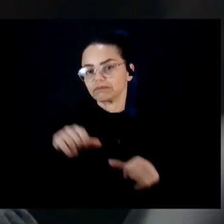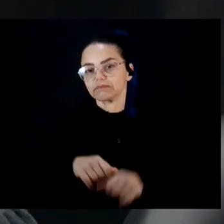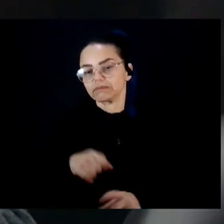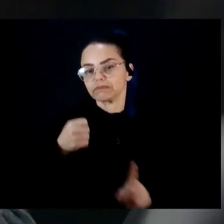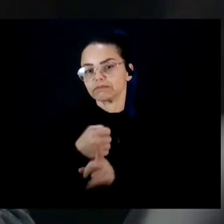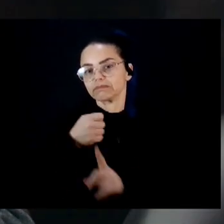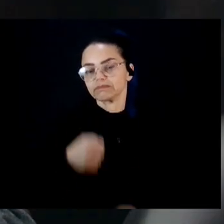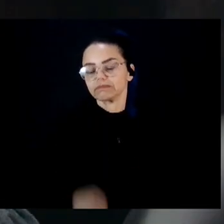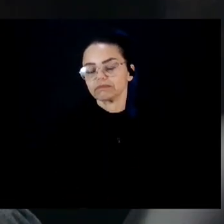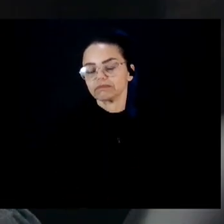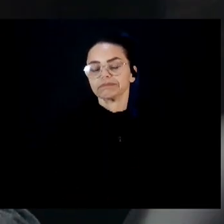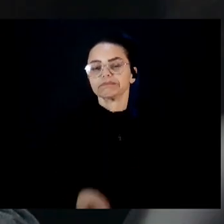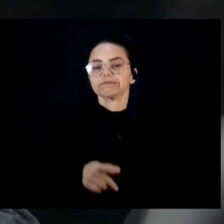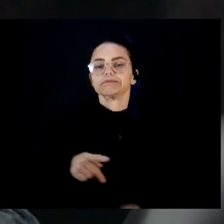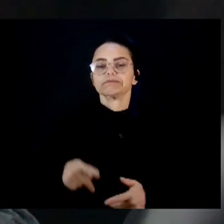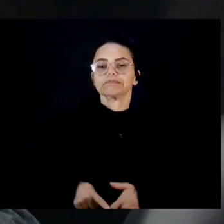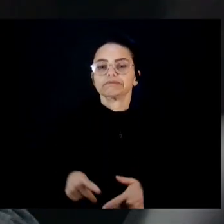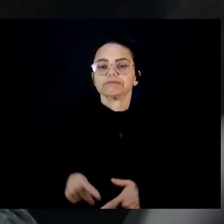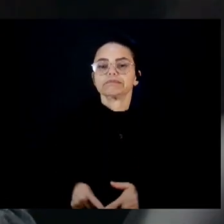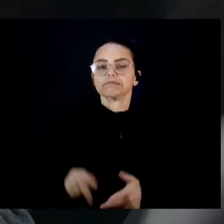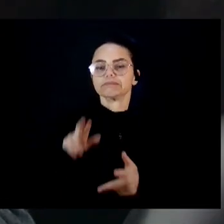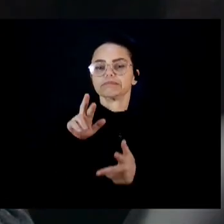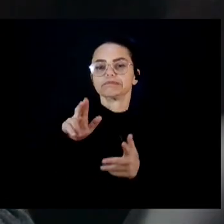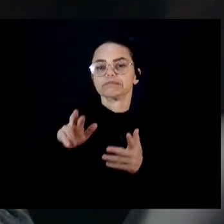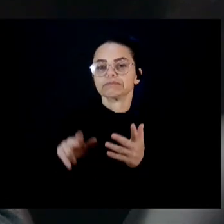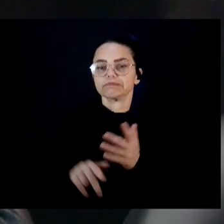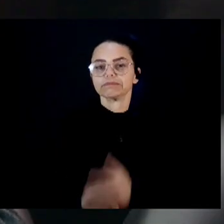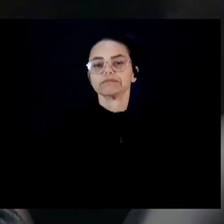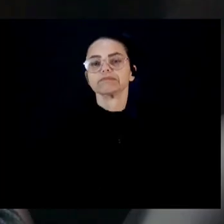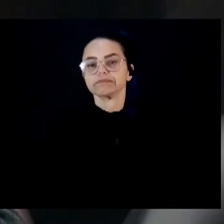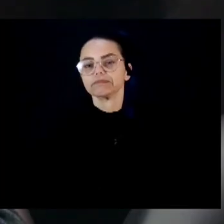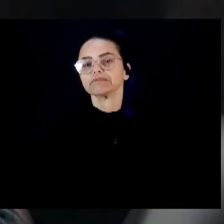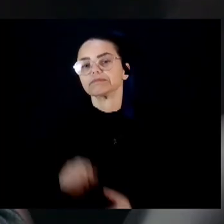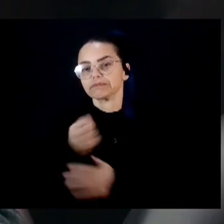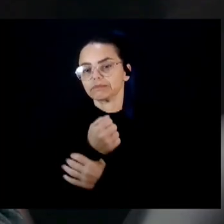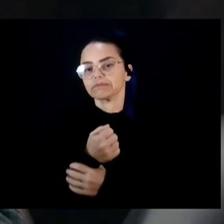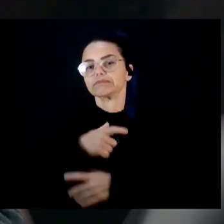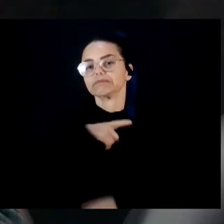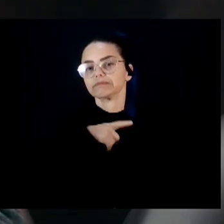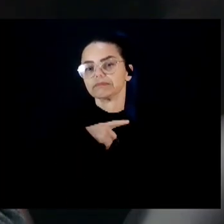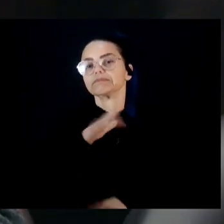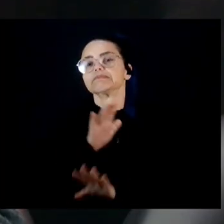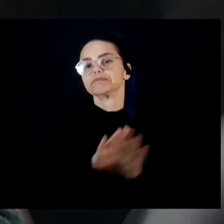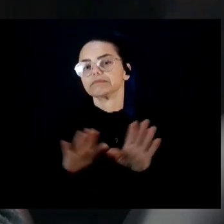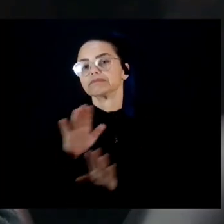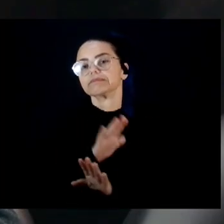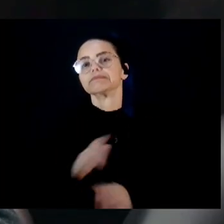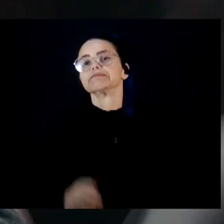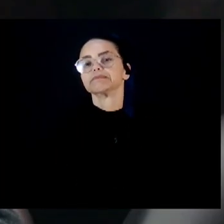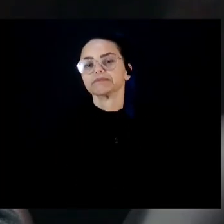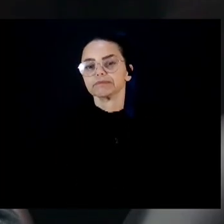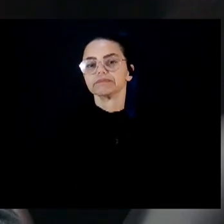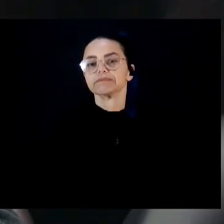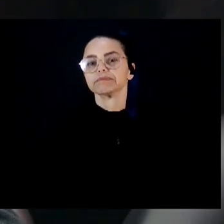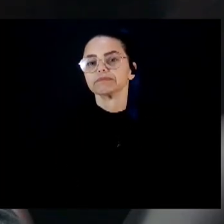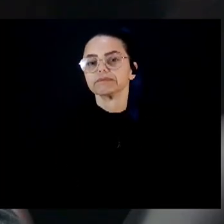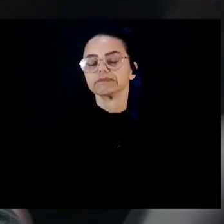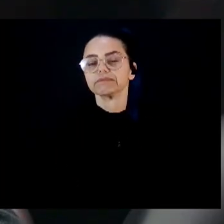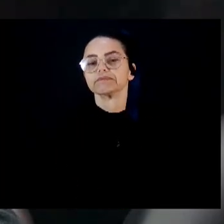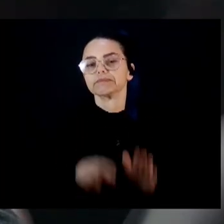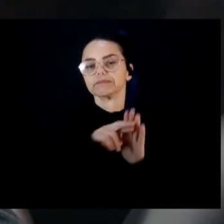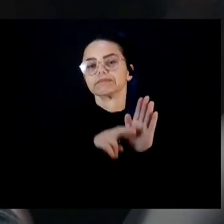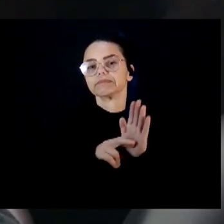pancreático, impacto no fígado. Elas são muito seguras, tá, Rúbia? Sim. Mas tem que fazer com bastante cautela, com a prescrição bem organizada e